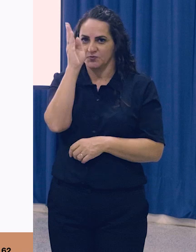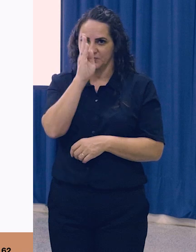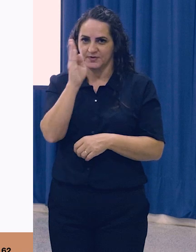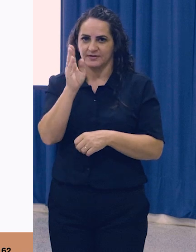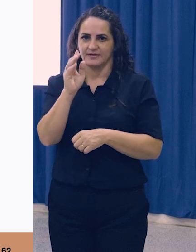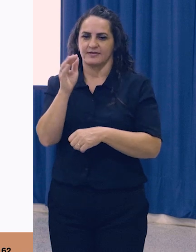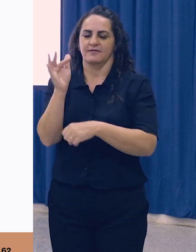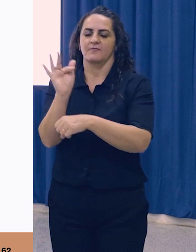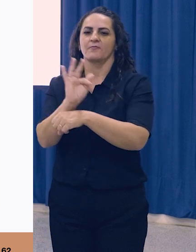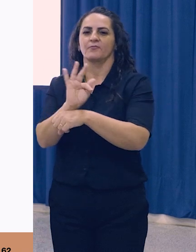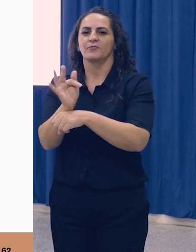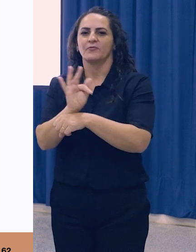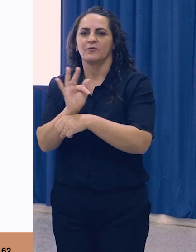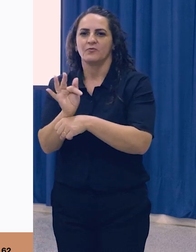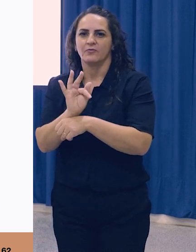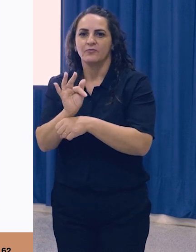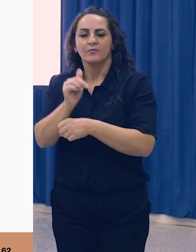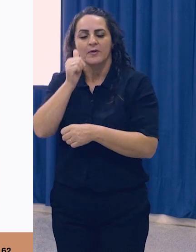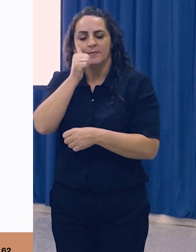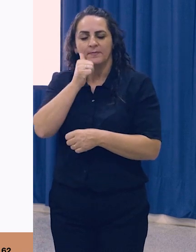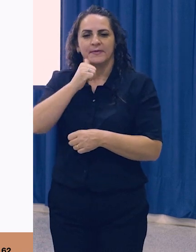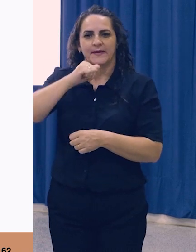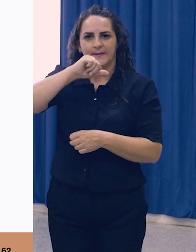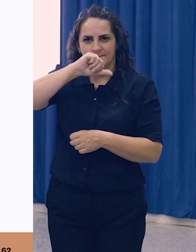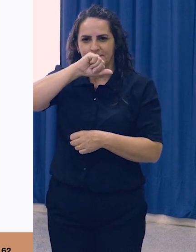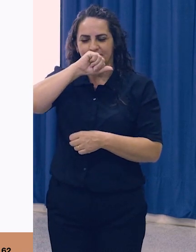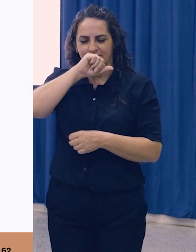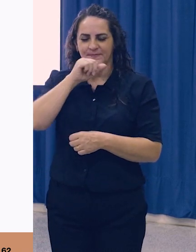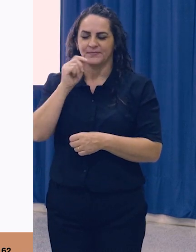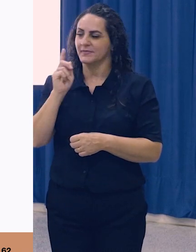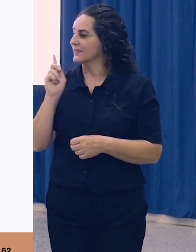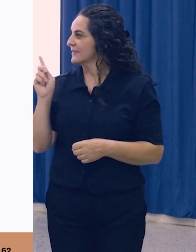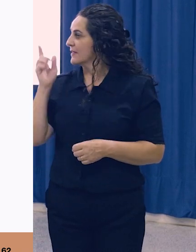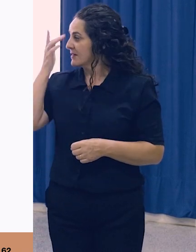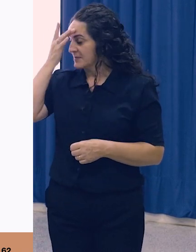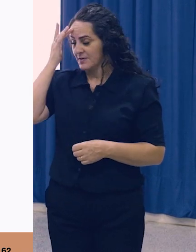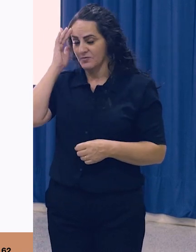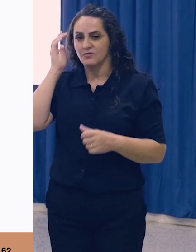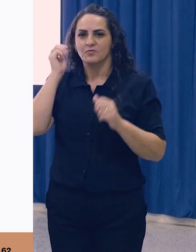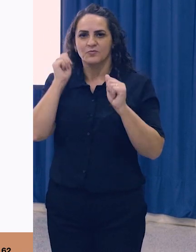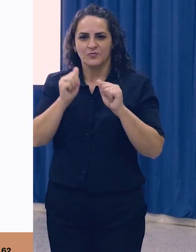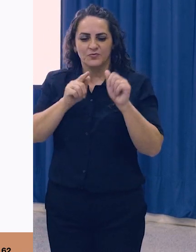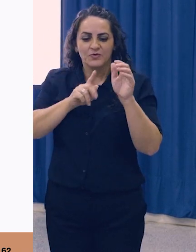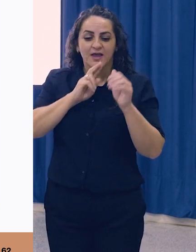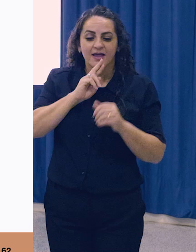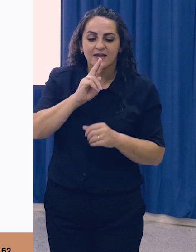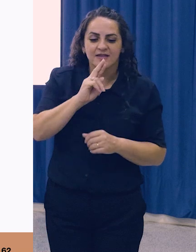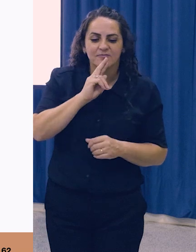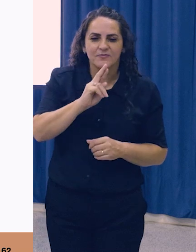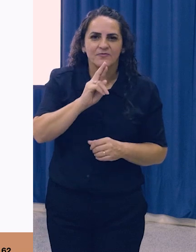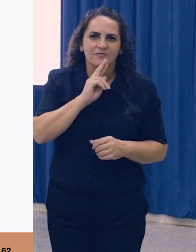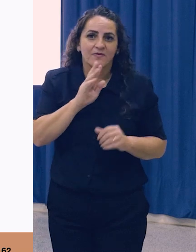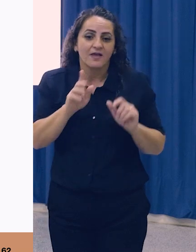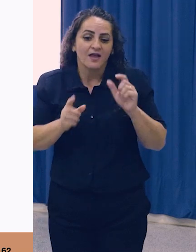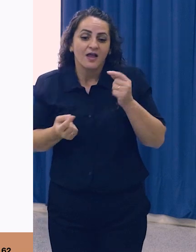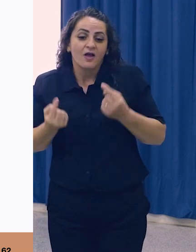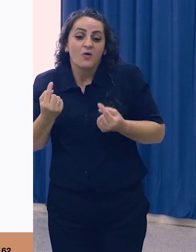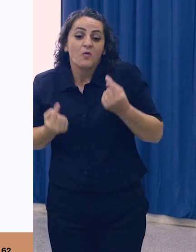Eles fizeram um quiz, onde as pessoas podiam responder e ver qual personagem do